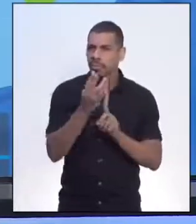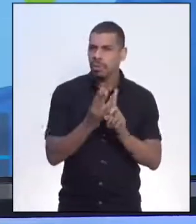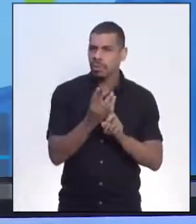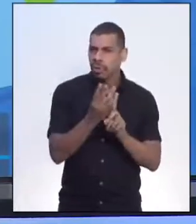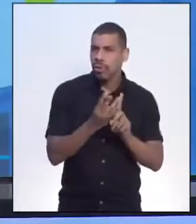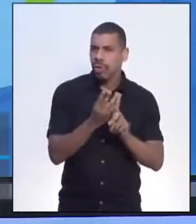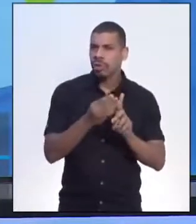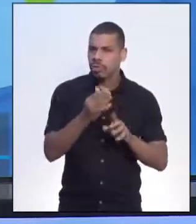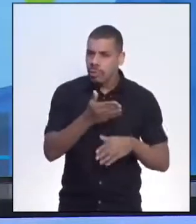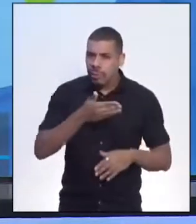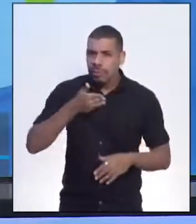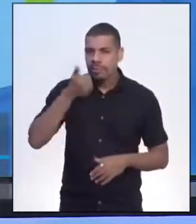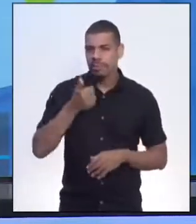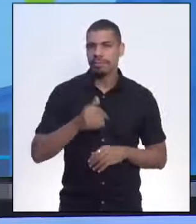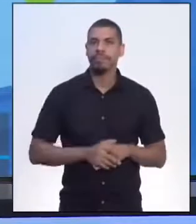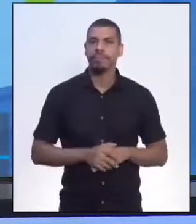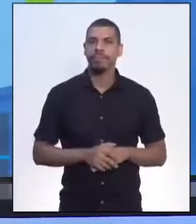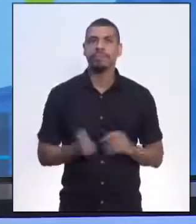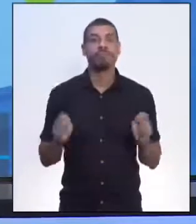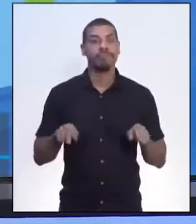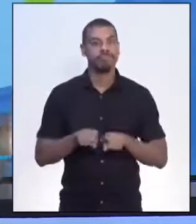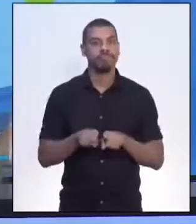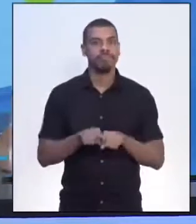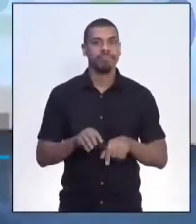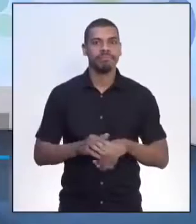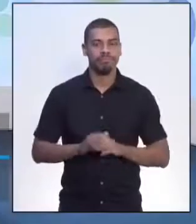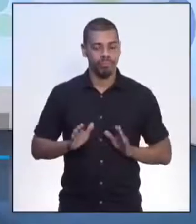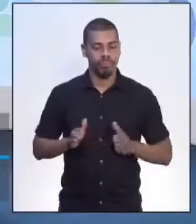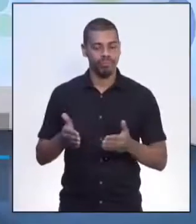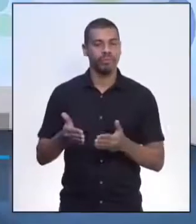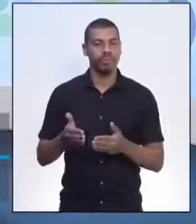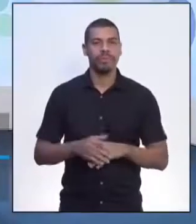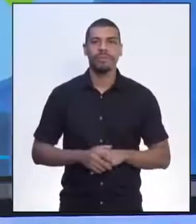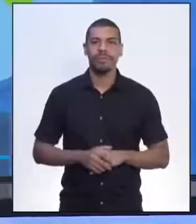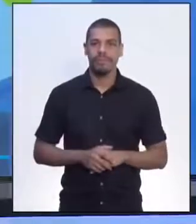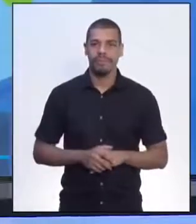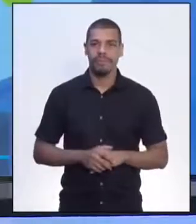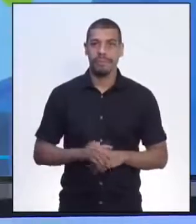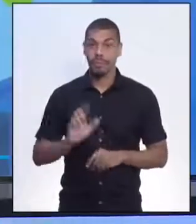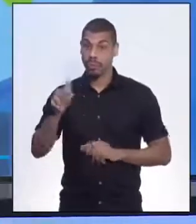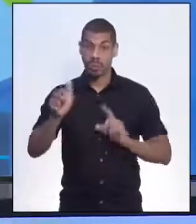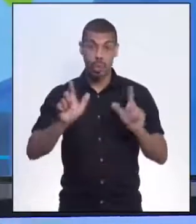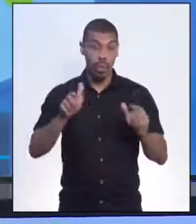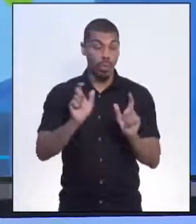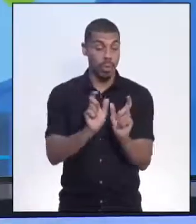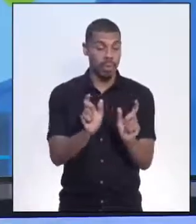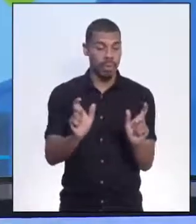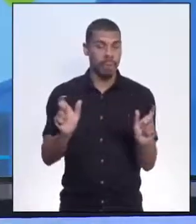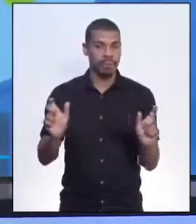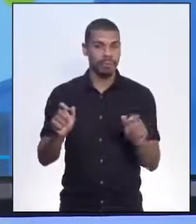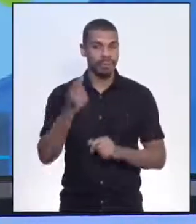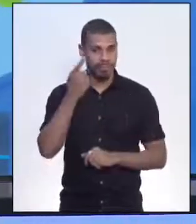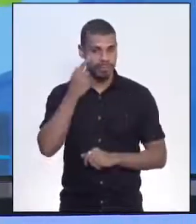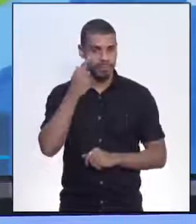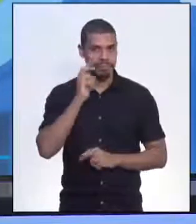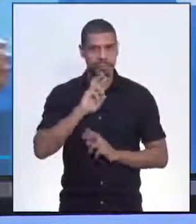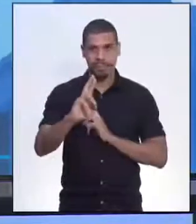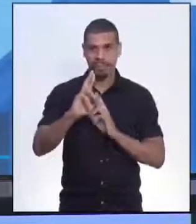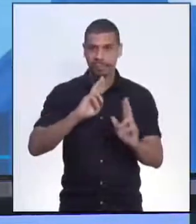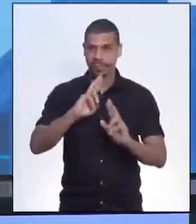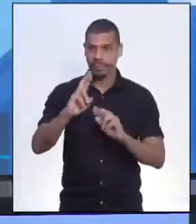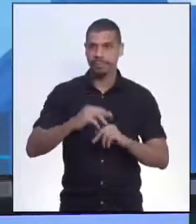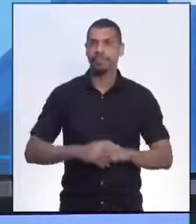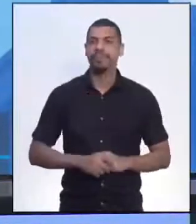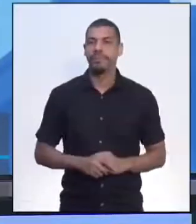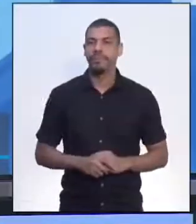dar uma melhoradinha aí e a gente vai poder se aprofundar em outras link words aí também. Então, vamos para a resposta agora? Verificar